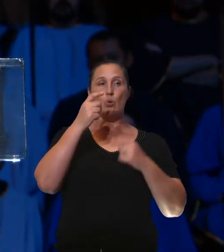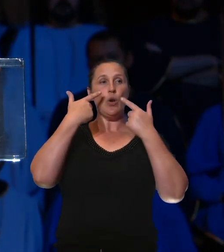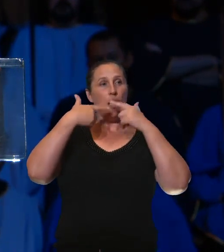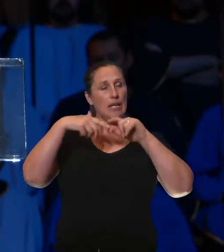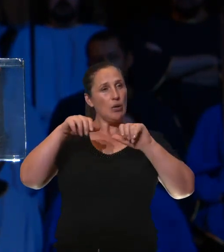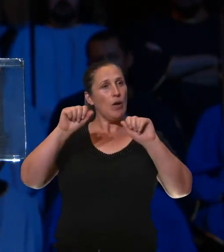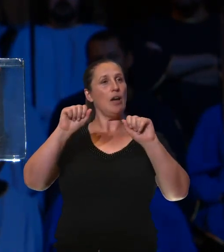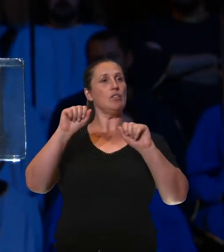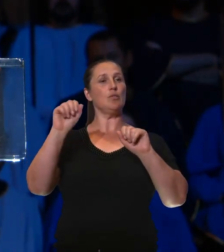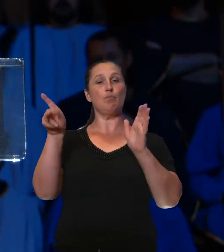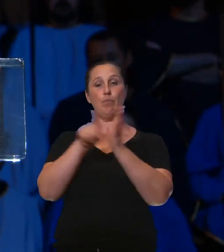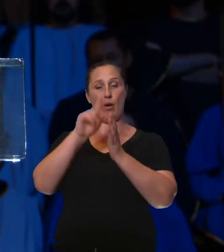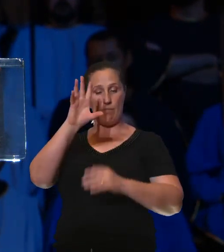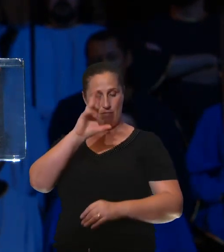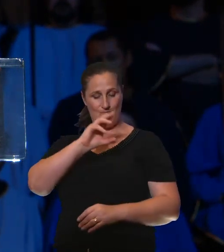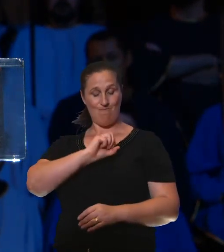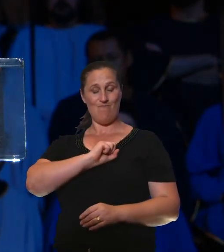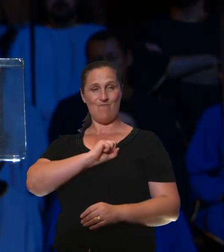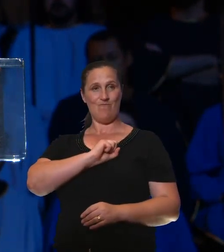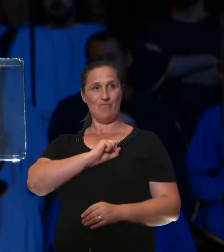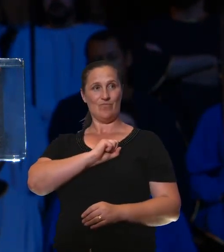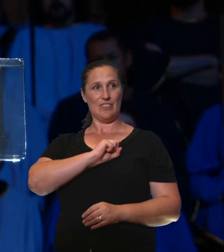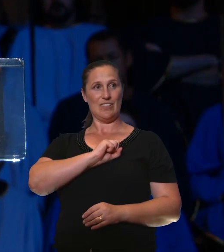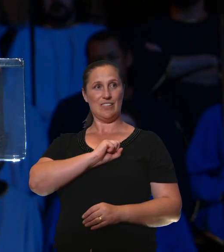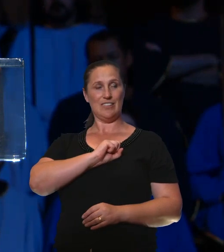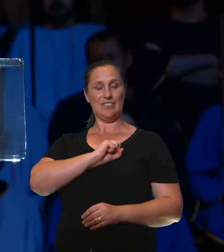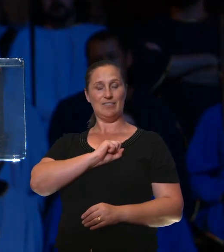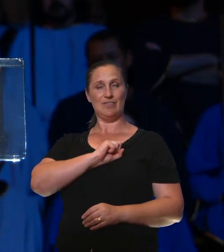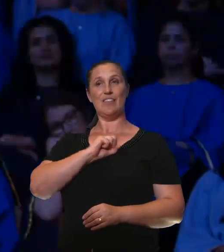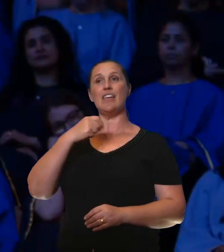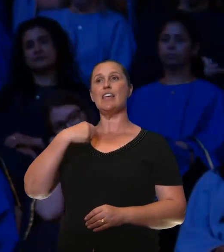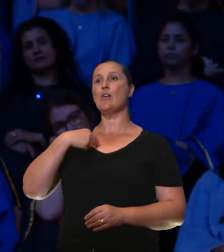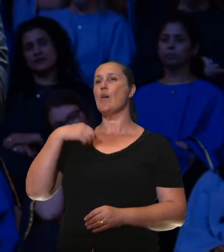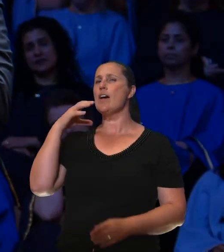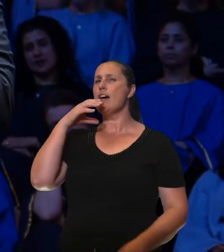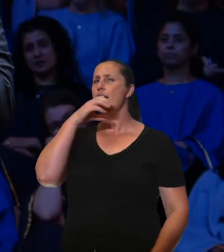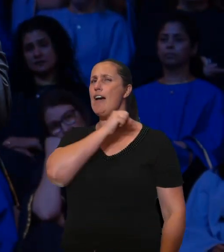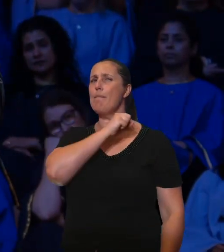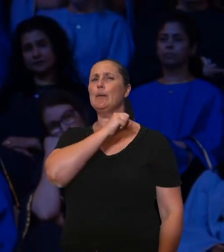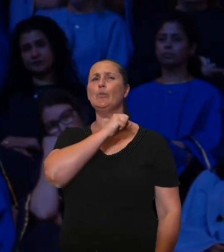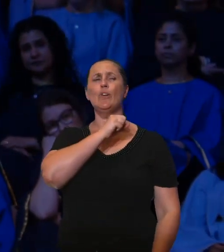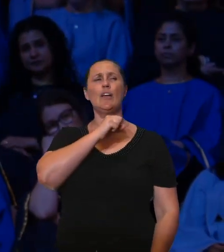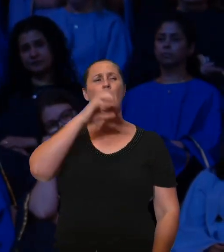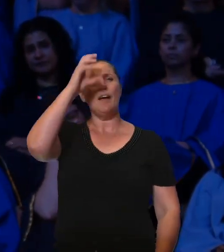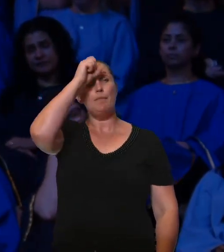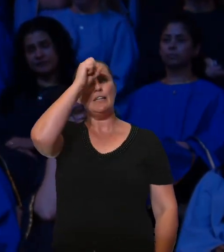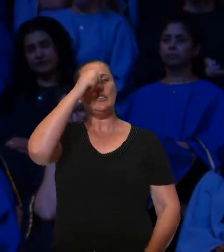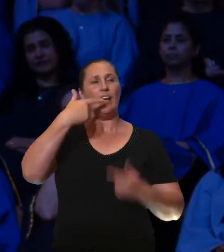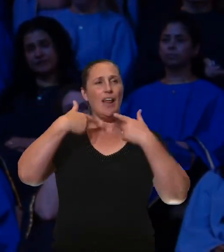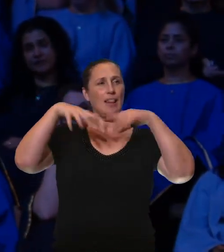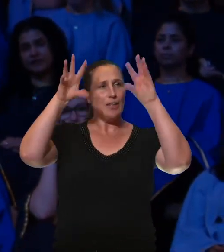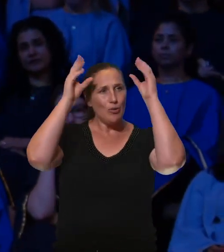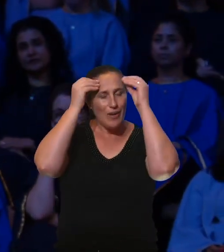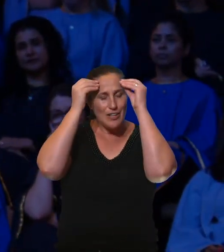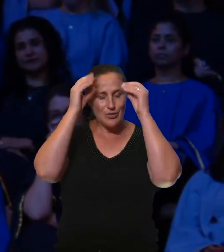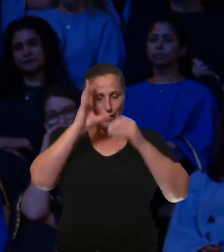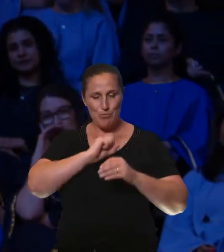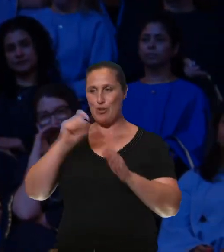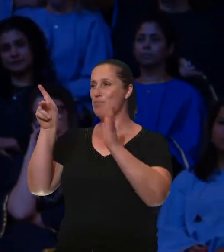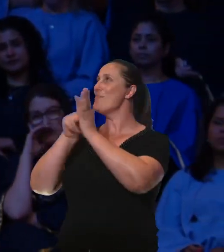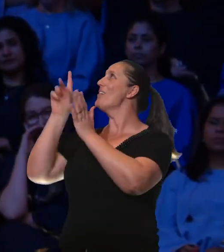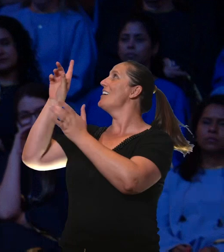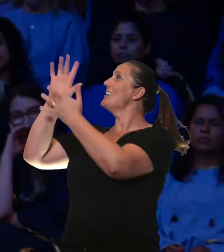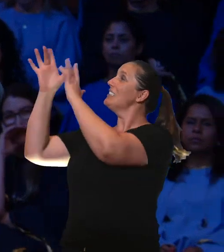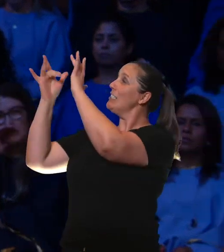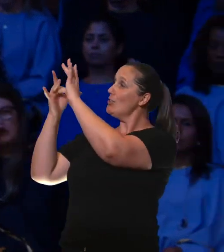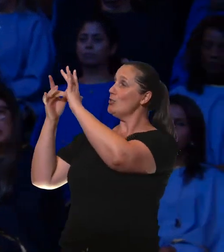quando eu comecei a estudar a Bíblia, rapidinho eu aprendi a linguagem do amor de Jesus. A linguagem do amor